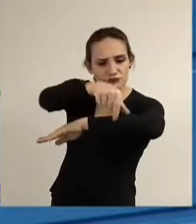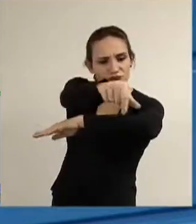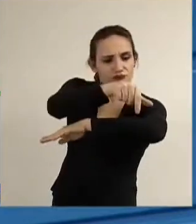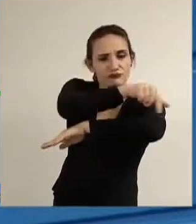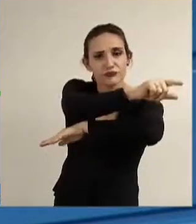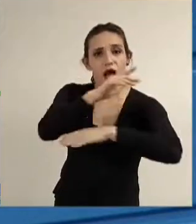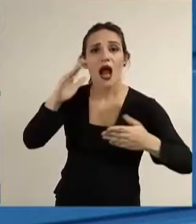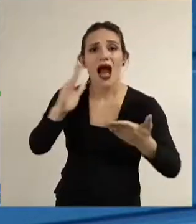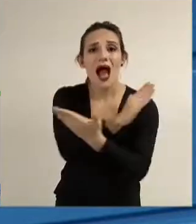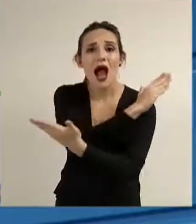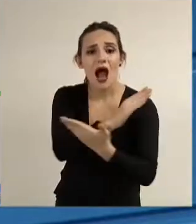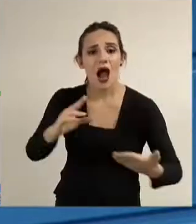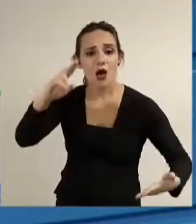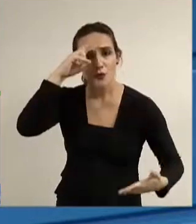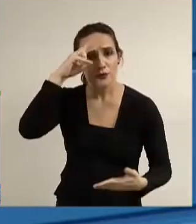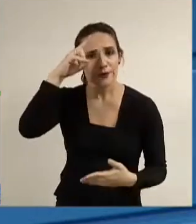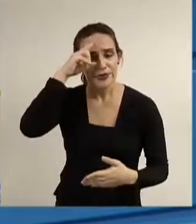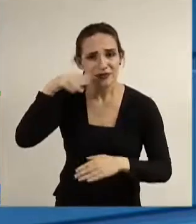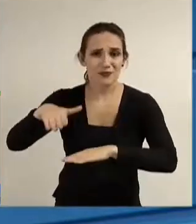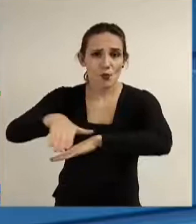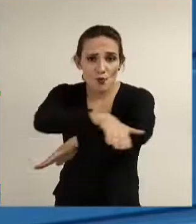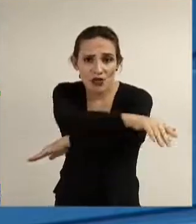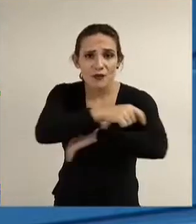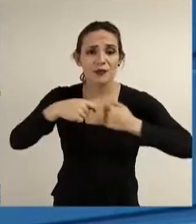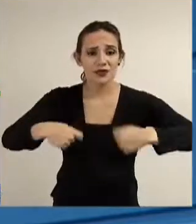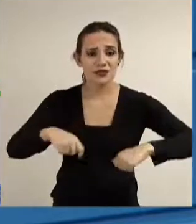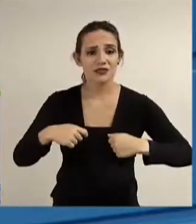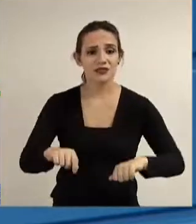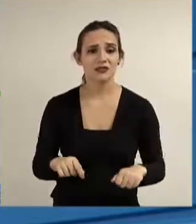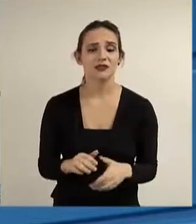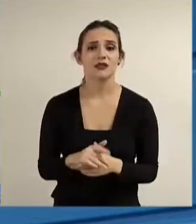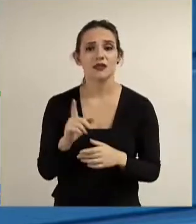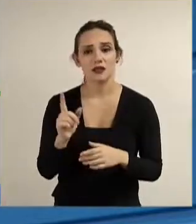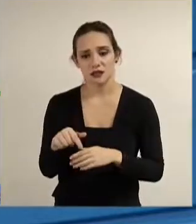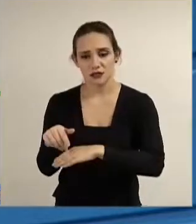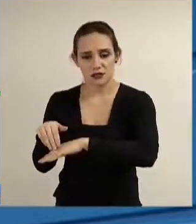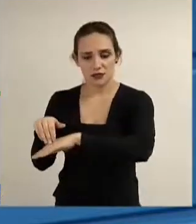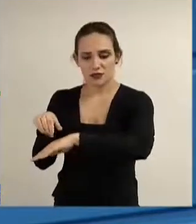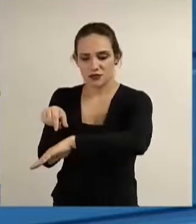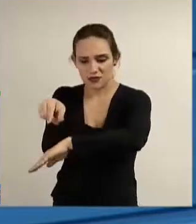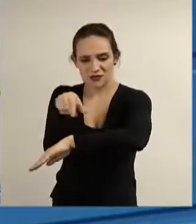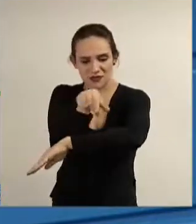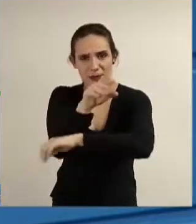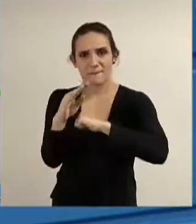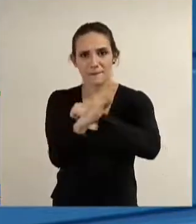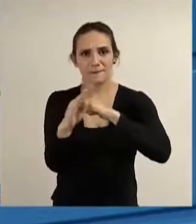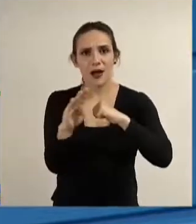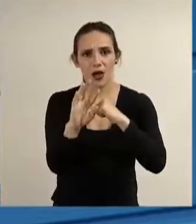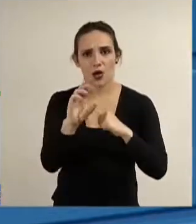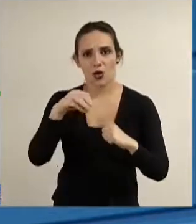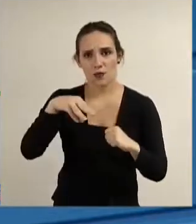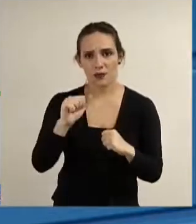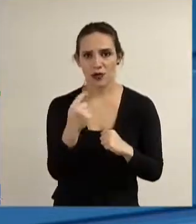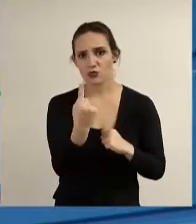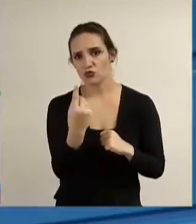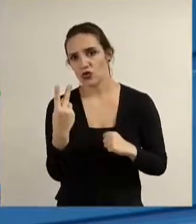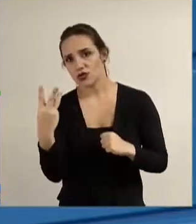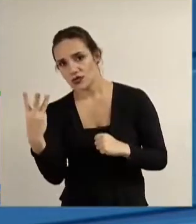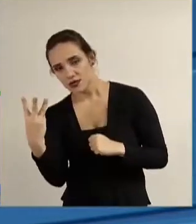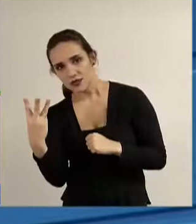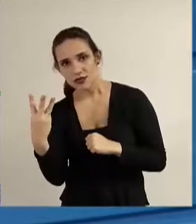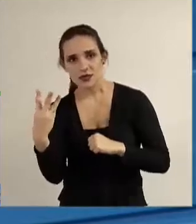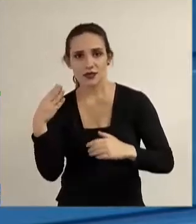estão pavimentadas. Portanto, pavimentação da Vila Roma, que interliga o Roma 1, 2, 3, até o